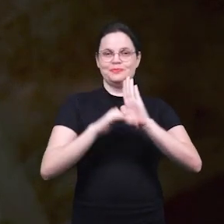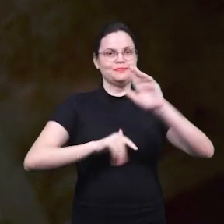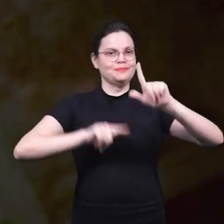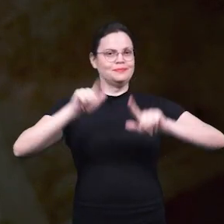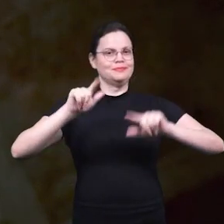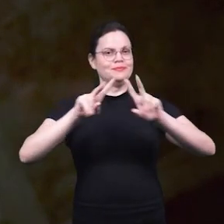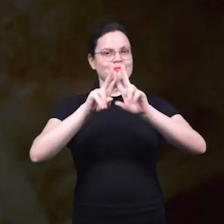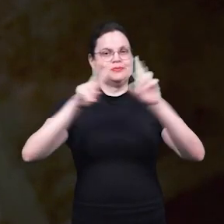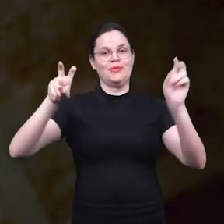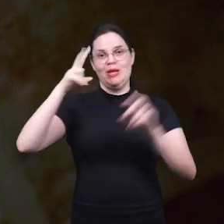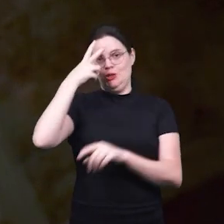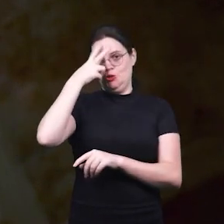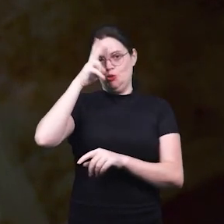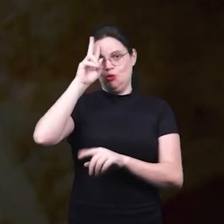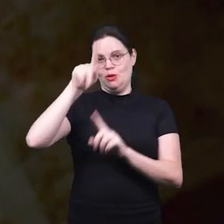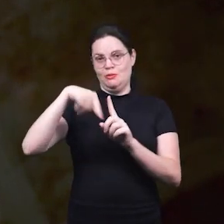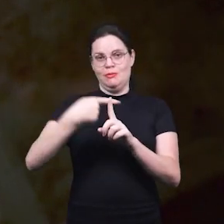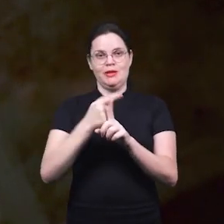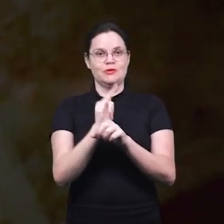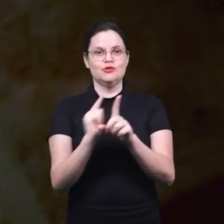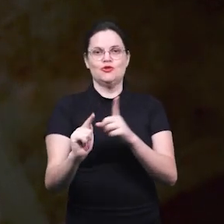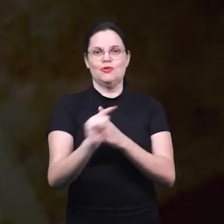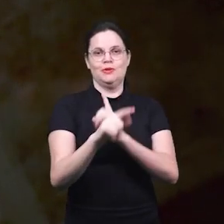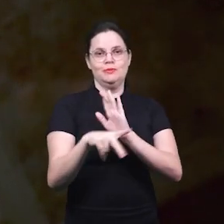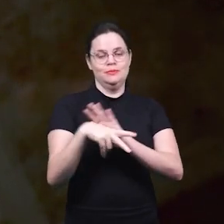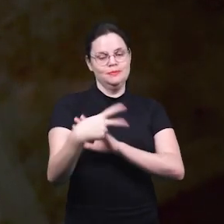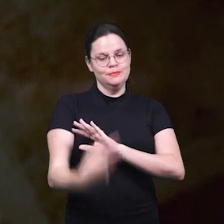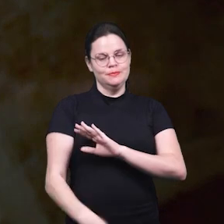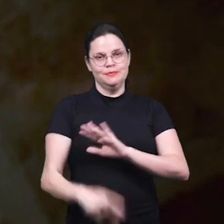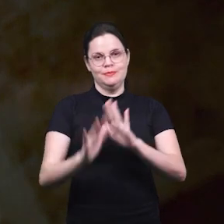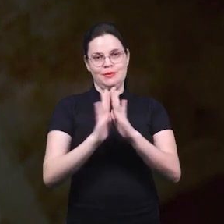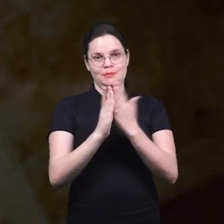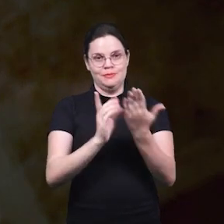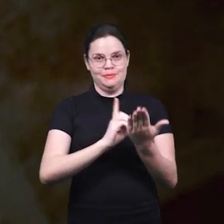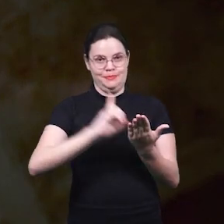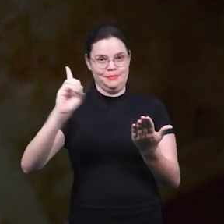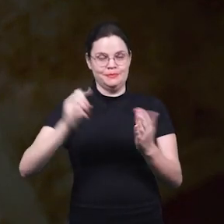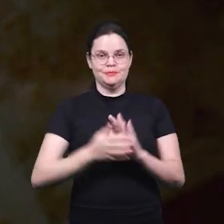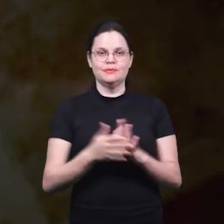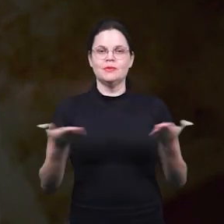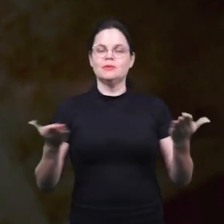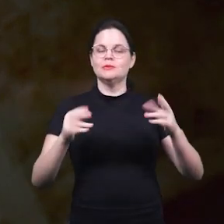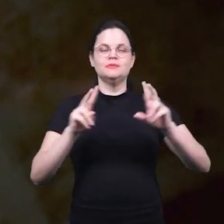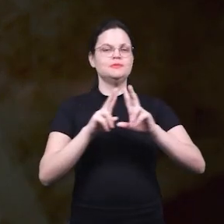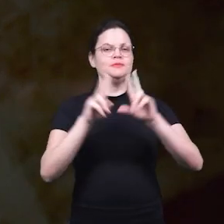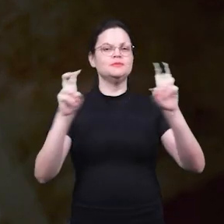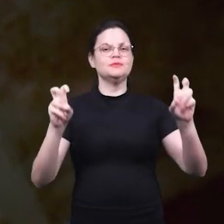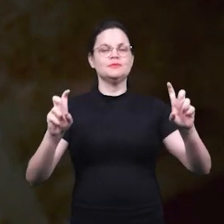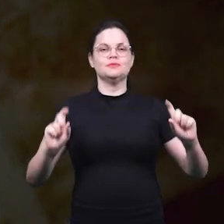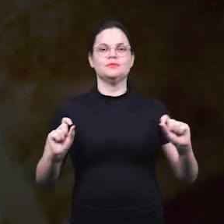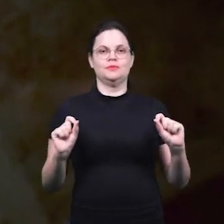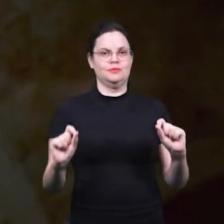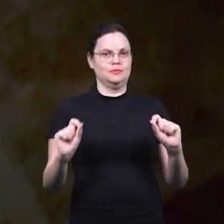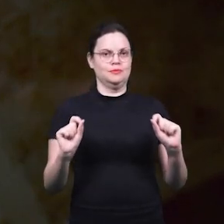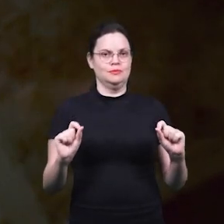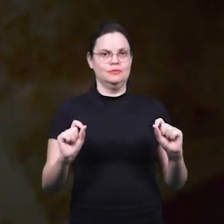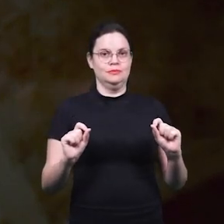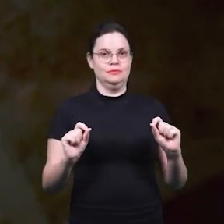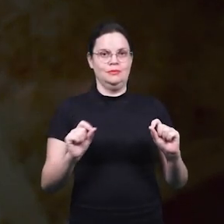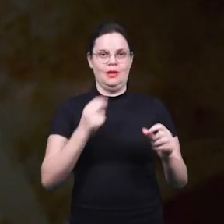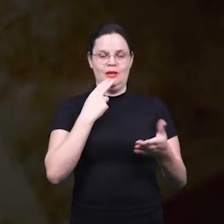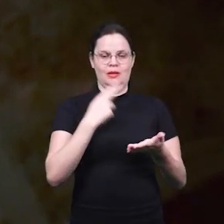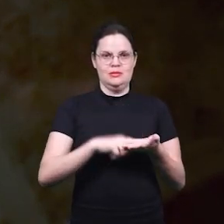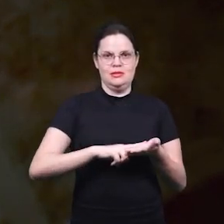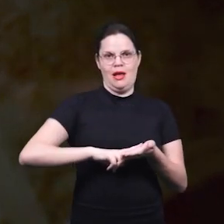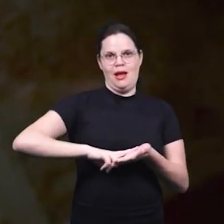programa História e Geografia Bíblica. O nosso tema é sobre